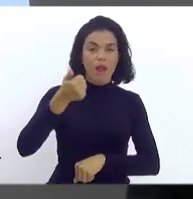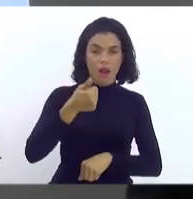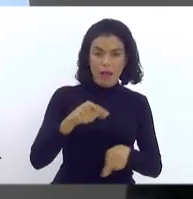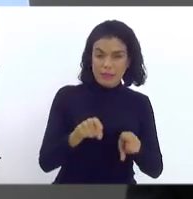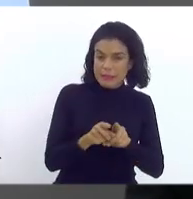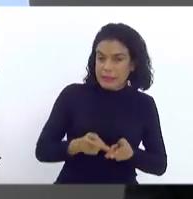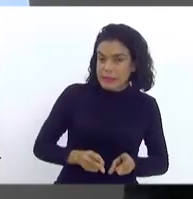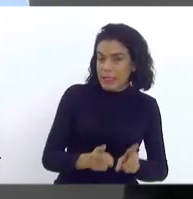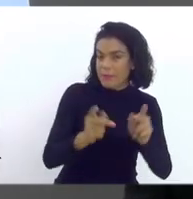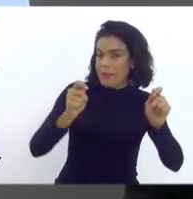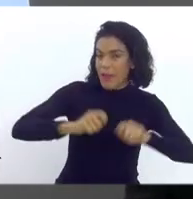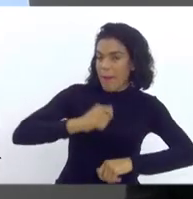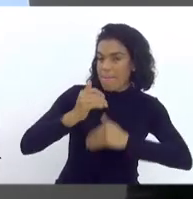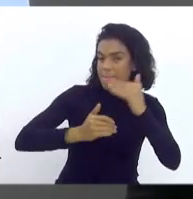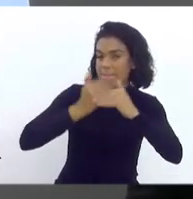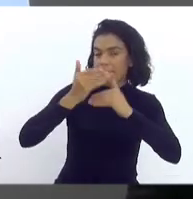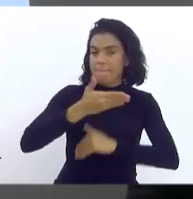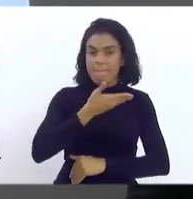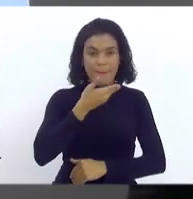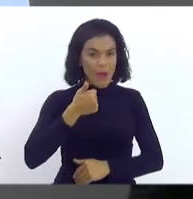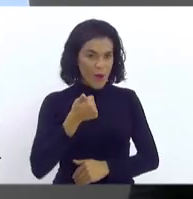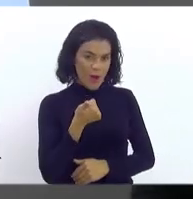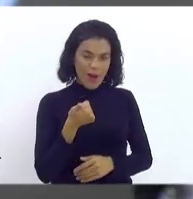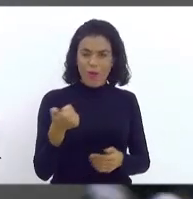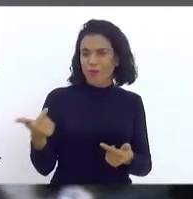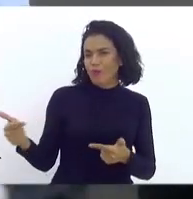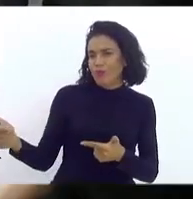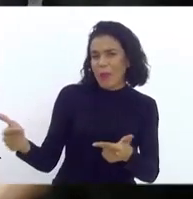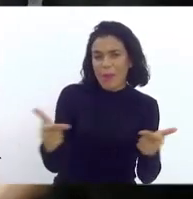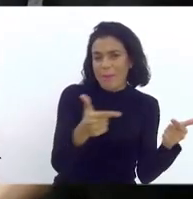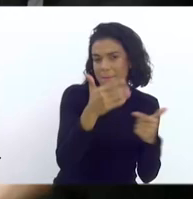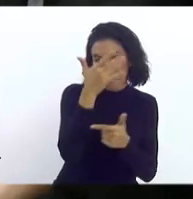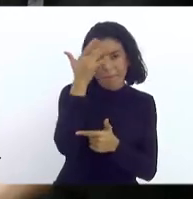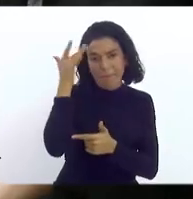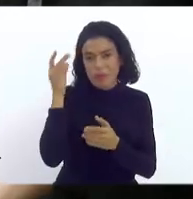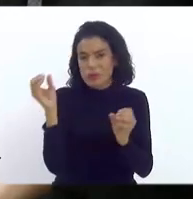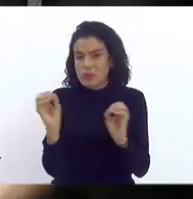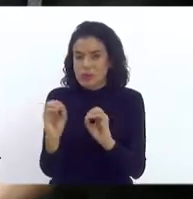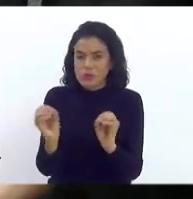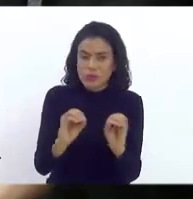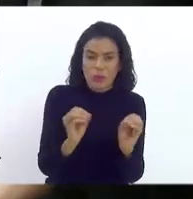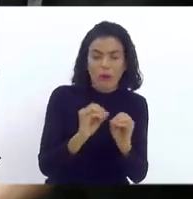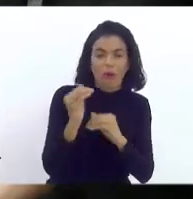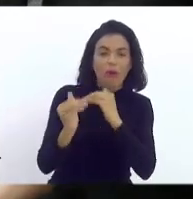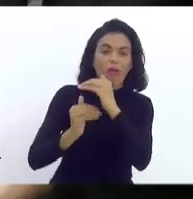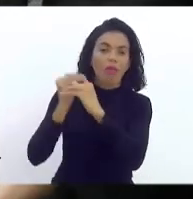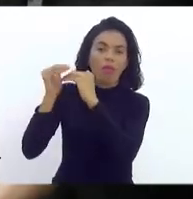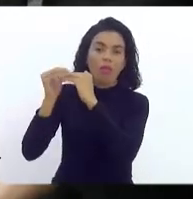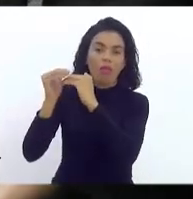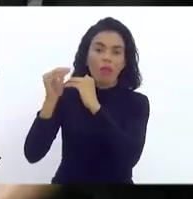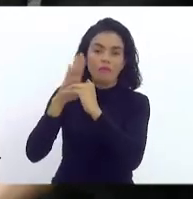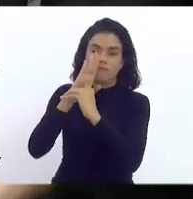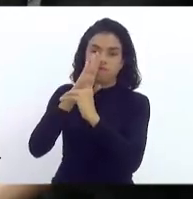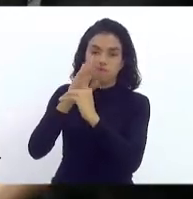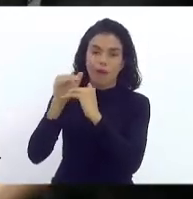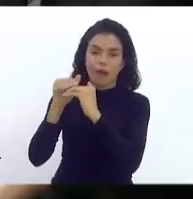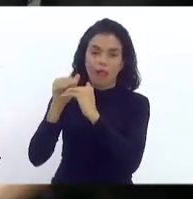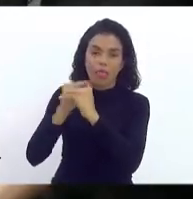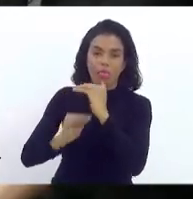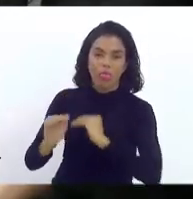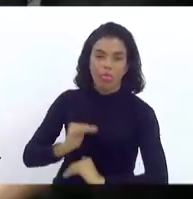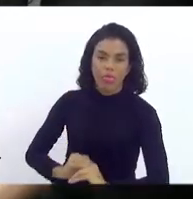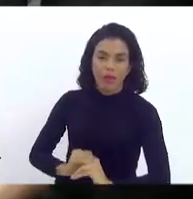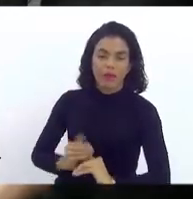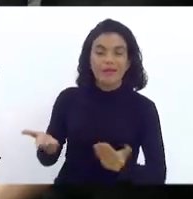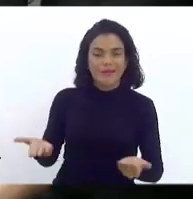sempre se pode melhorar, né? Não há ninguém que não cresça. Quando você para de crescer, você começa a morrer. Então, a